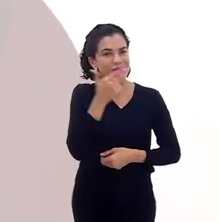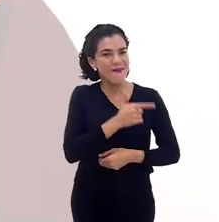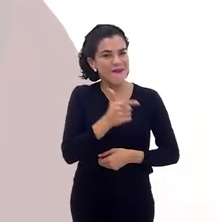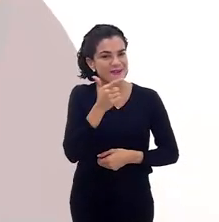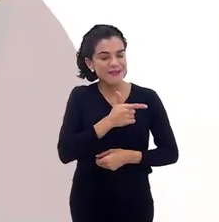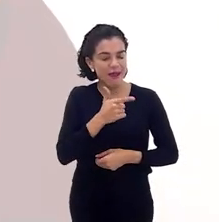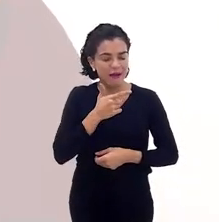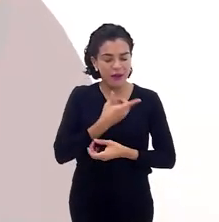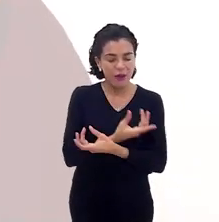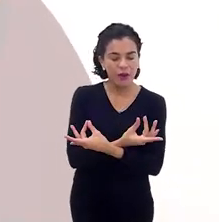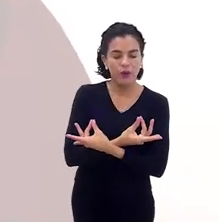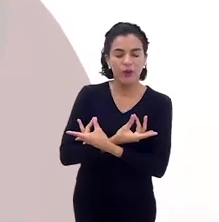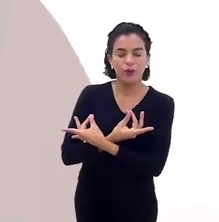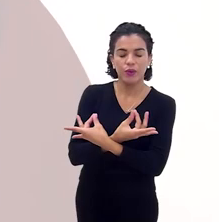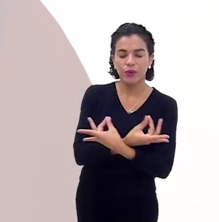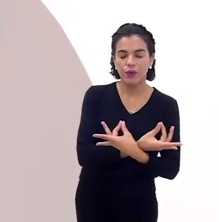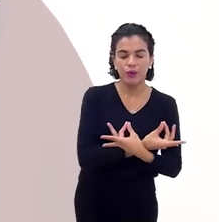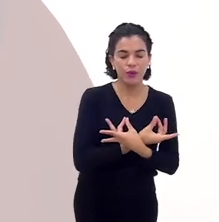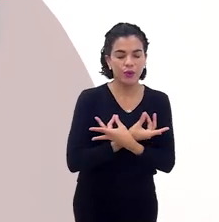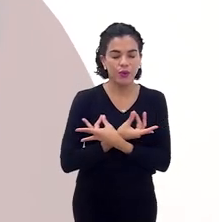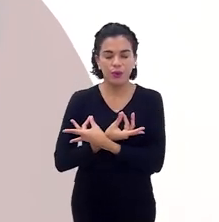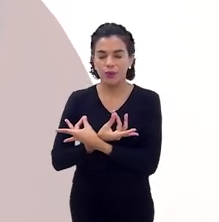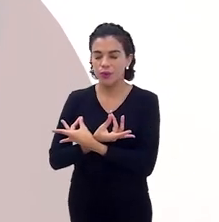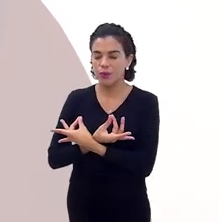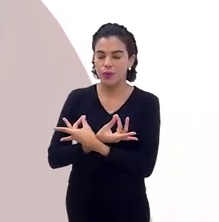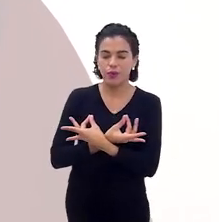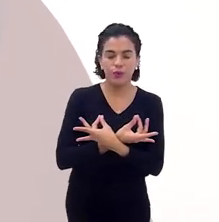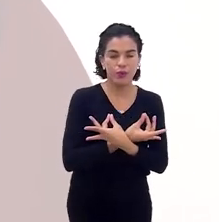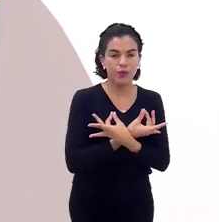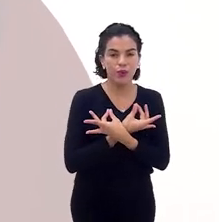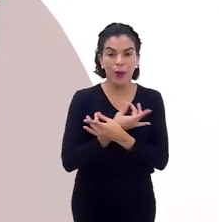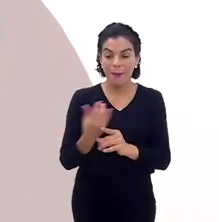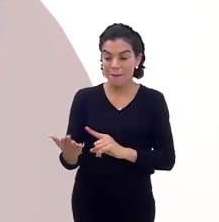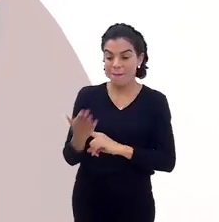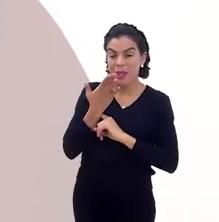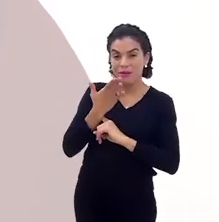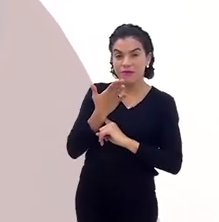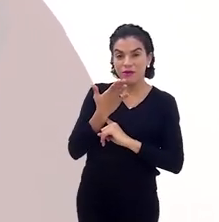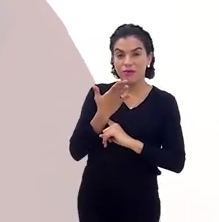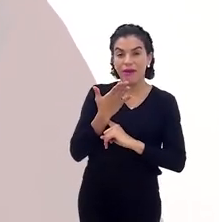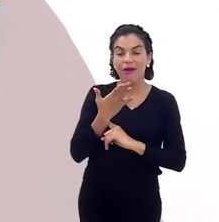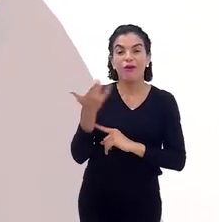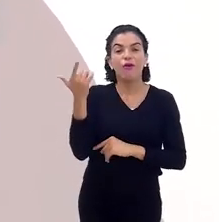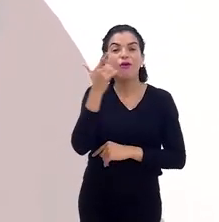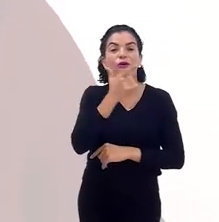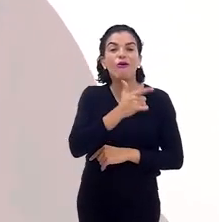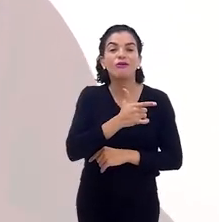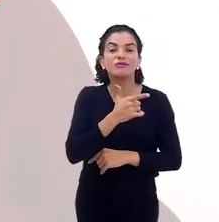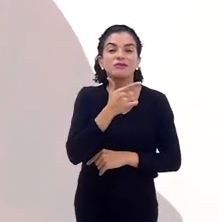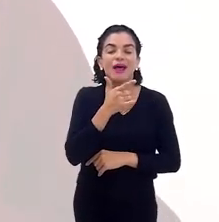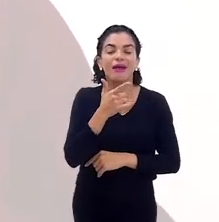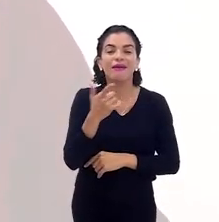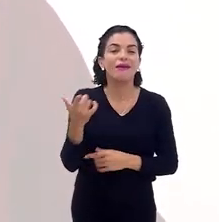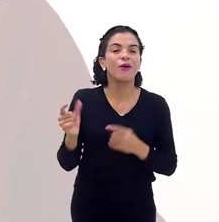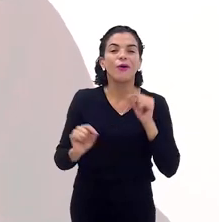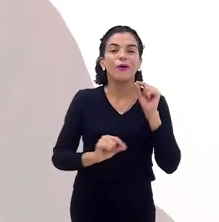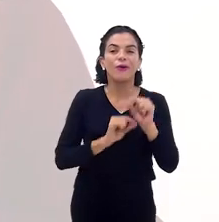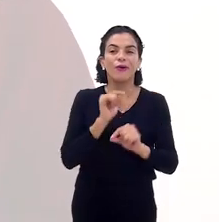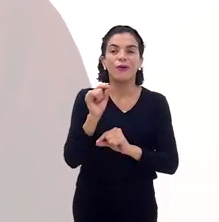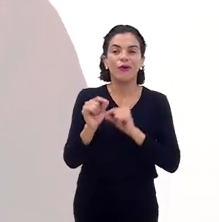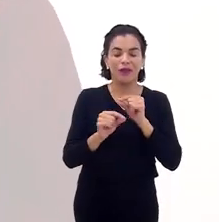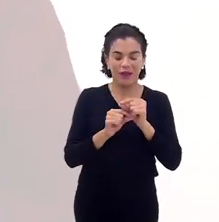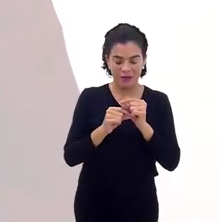gente consegue, né, com a meditação, o que a gente fala, o maior benefício é que a gente consegue